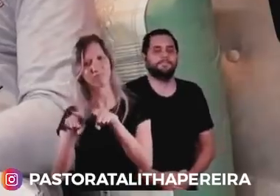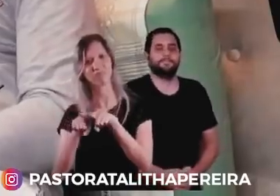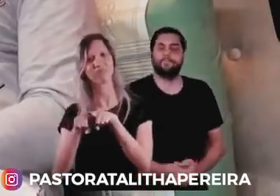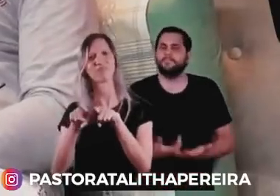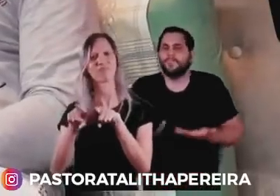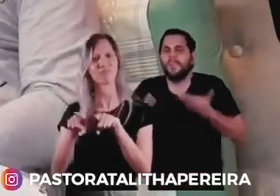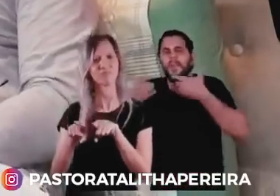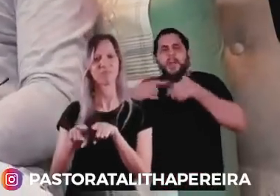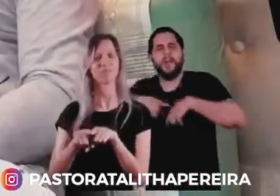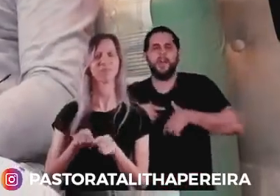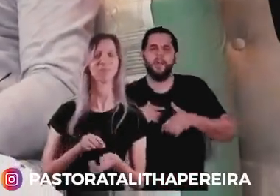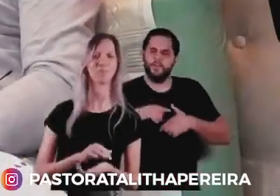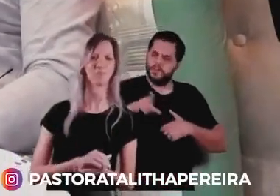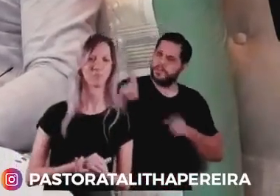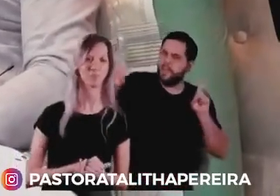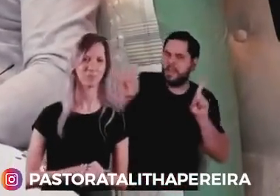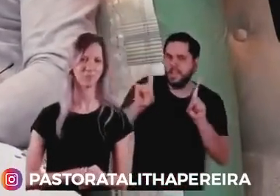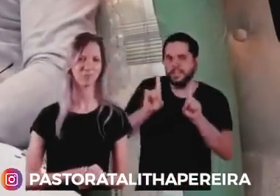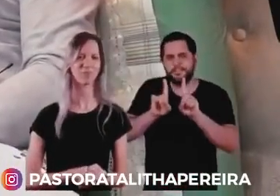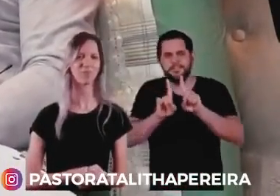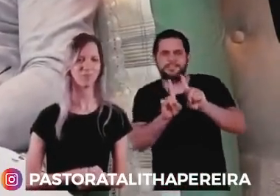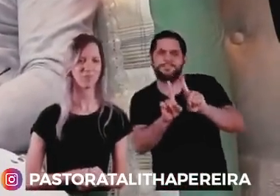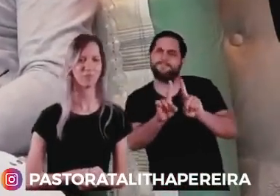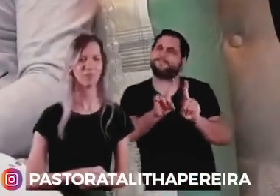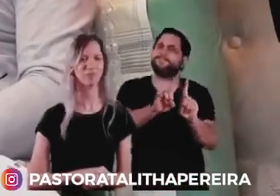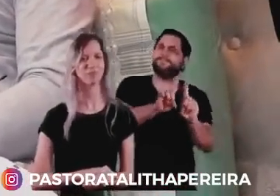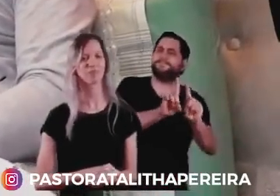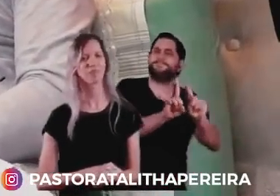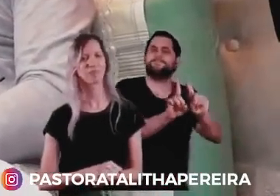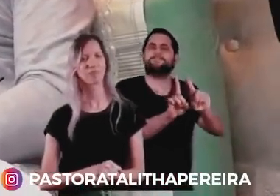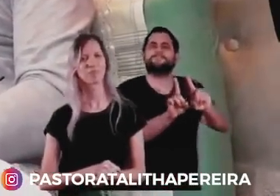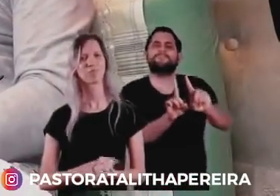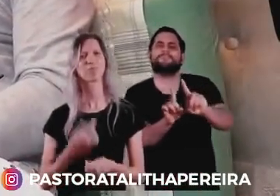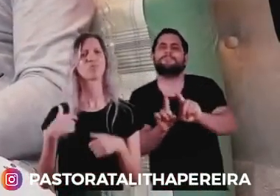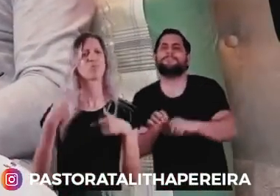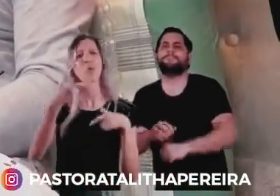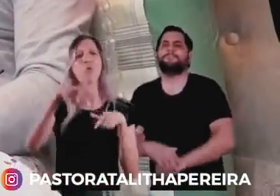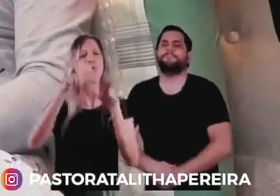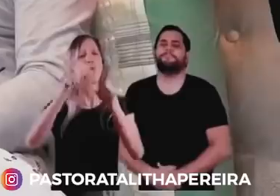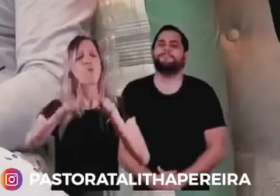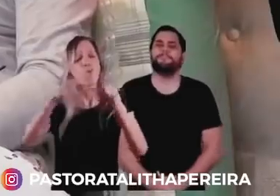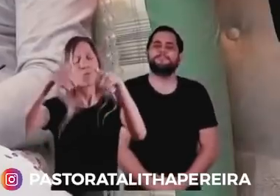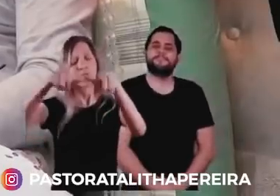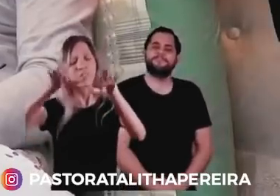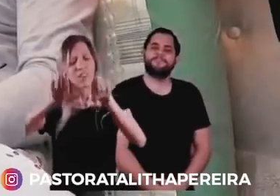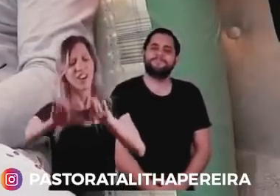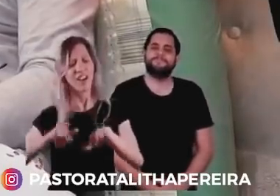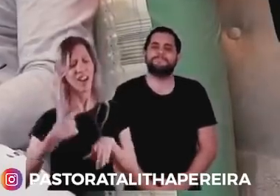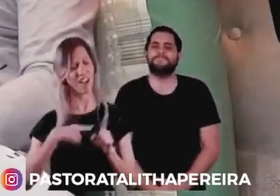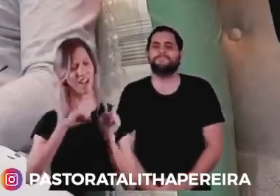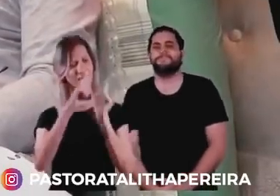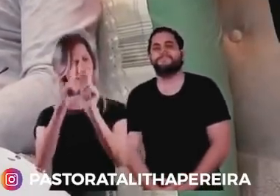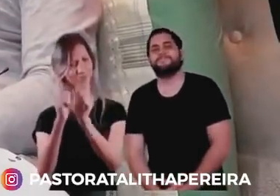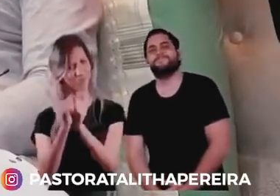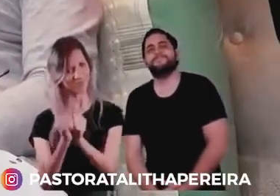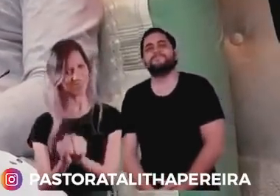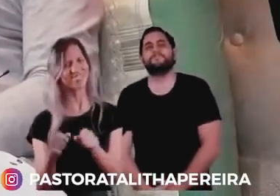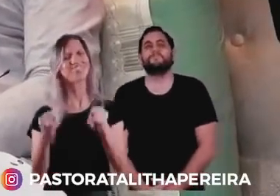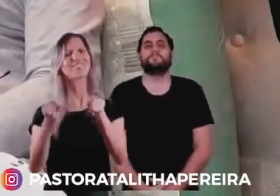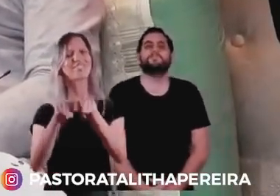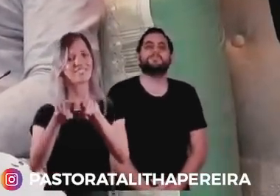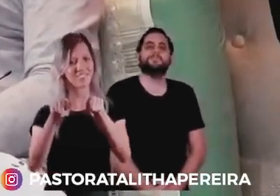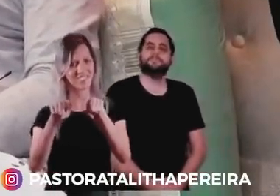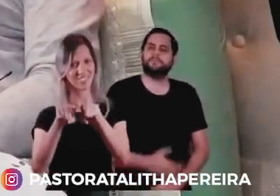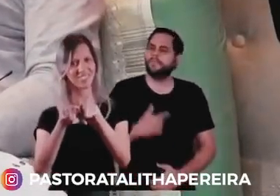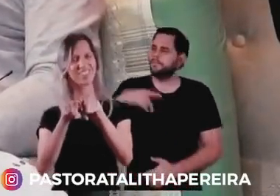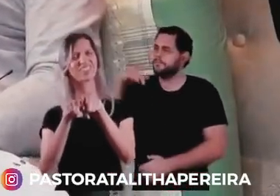Para onde tu fores, irei. Onde tu repousares, repousarei.